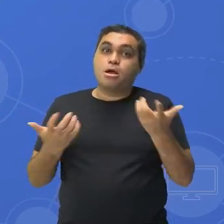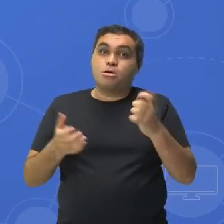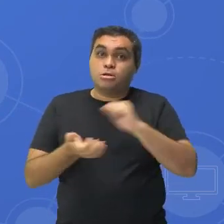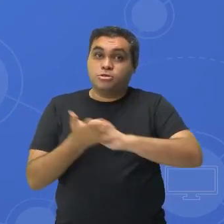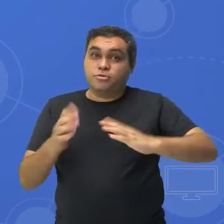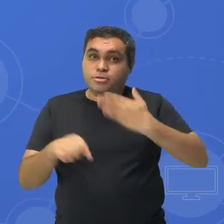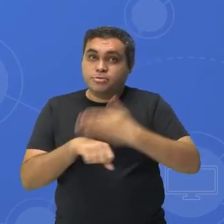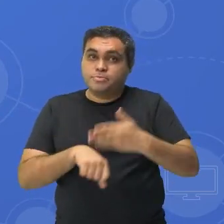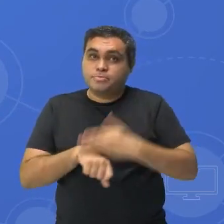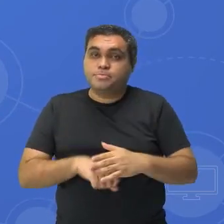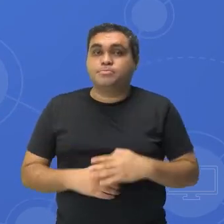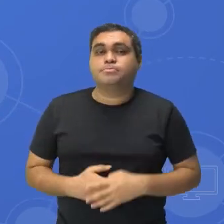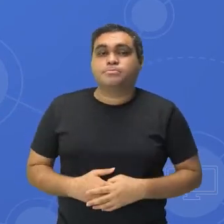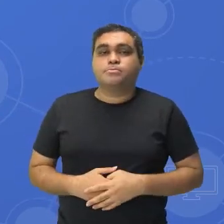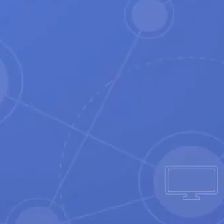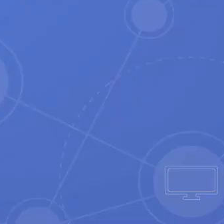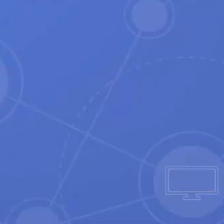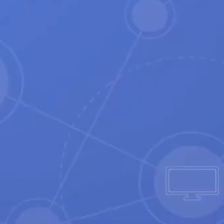DLI.